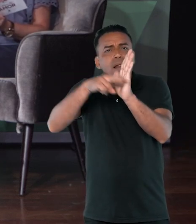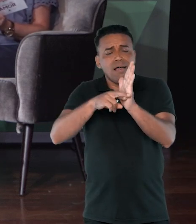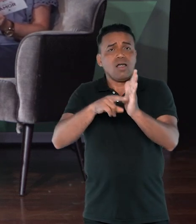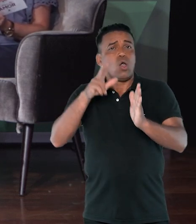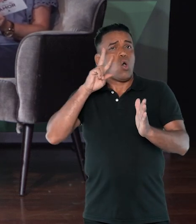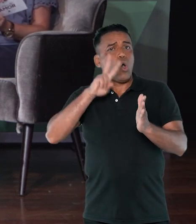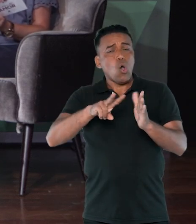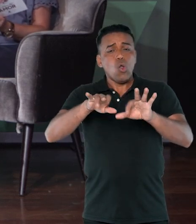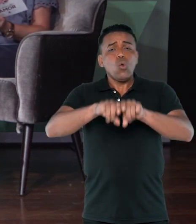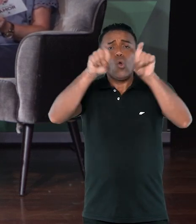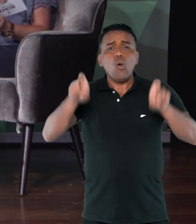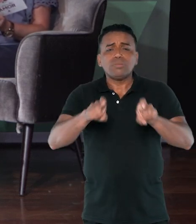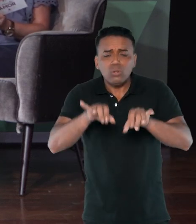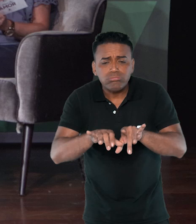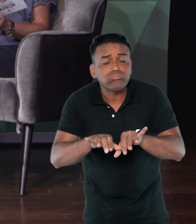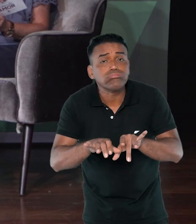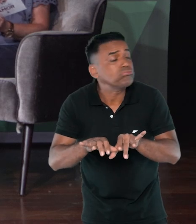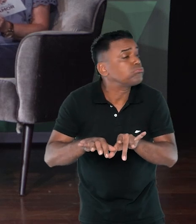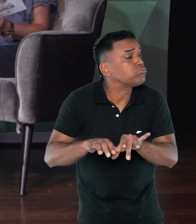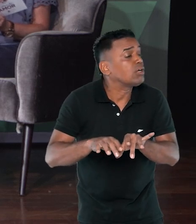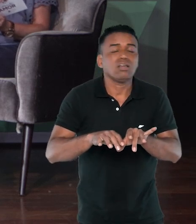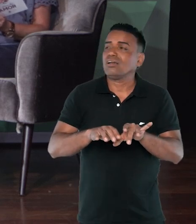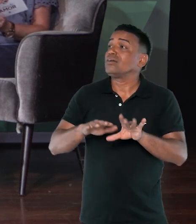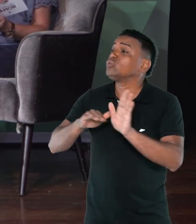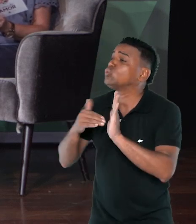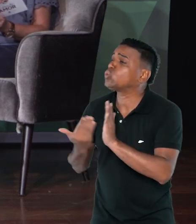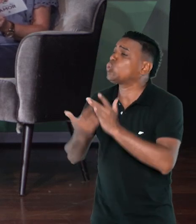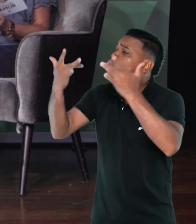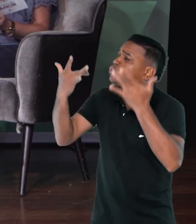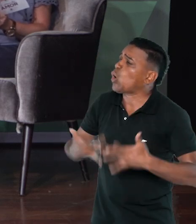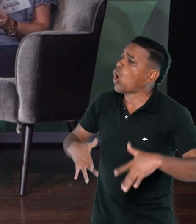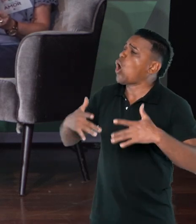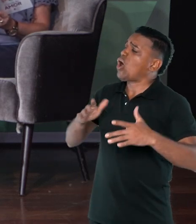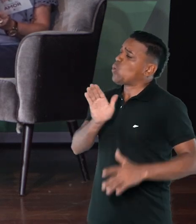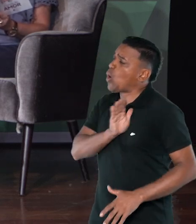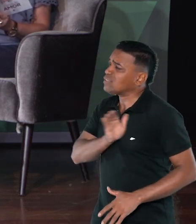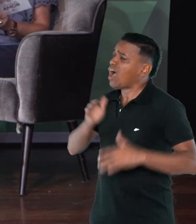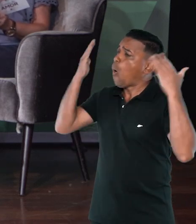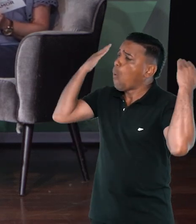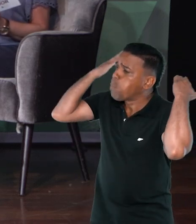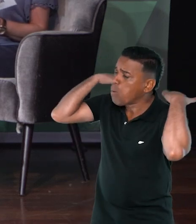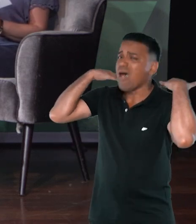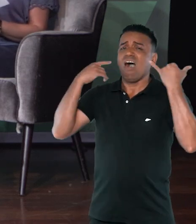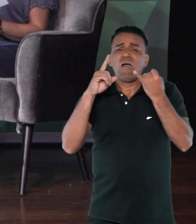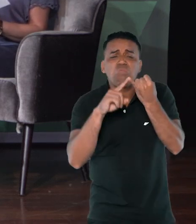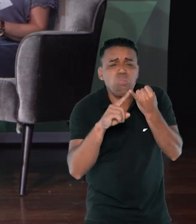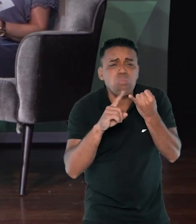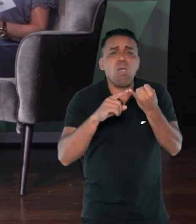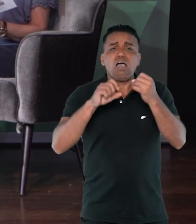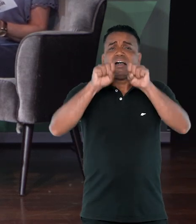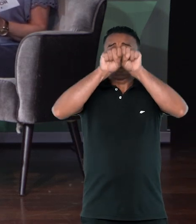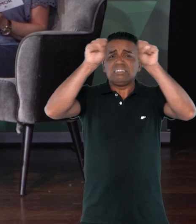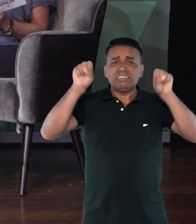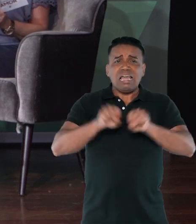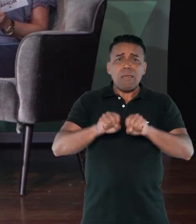imerso nos seus manuais, papéis, protocolos, olho pregado na tela do computador. Dói tudo,